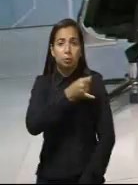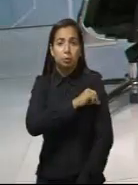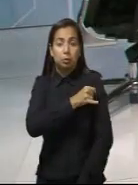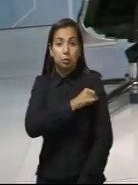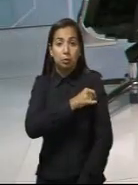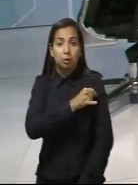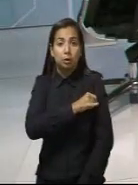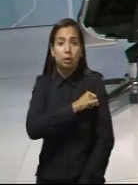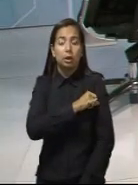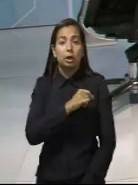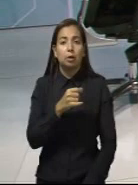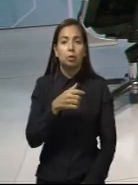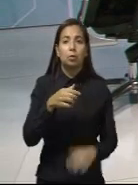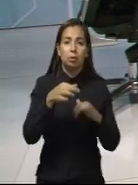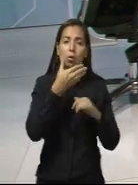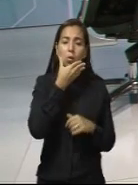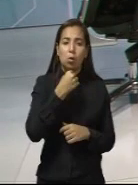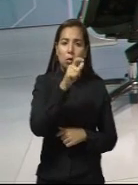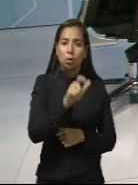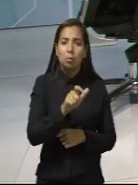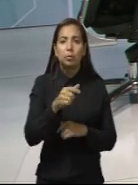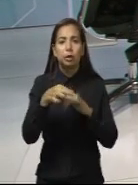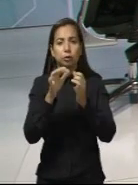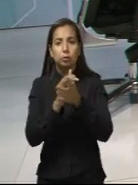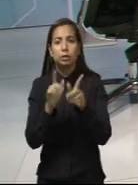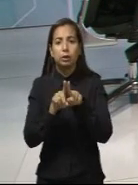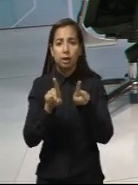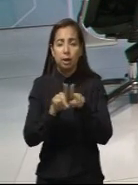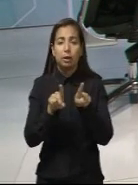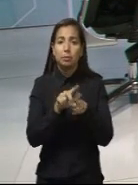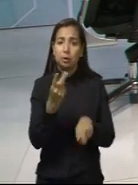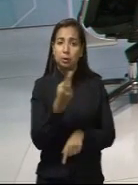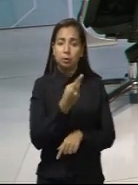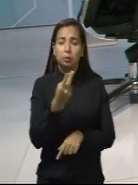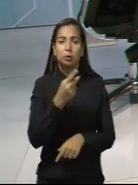e a mulher são juízes. Ele está pleiteando que os